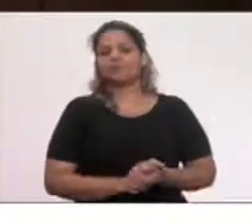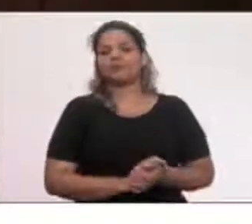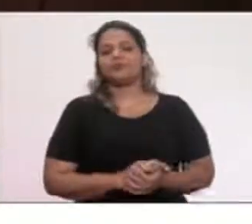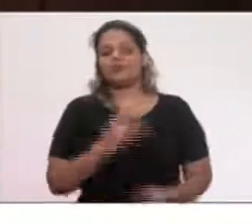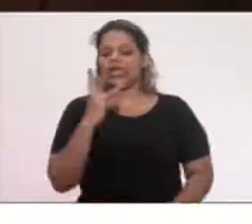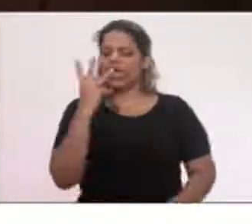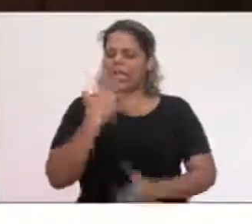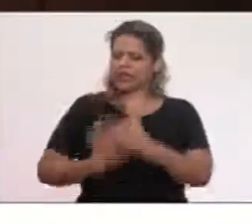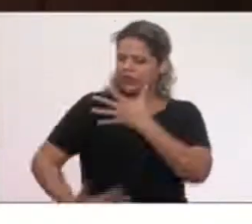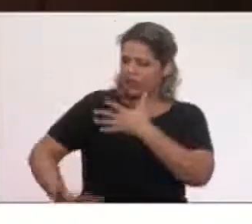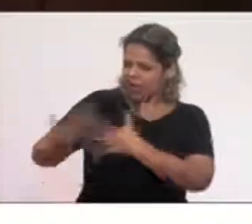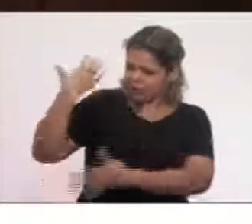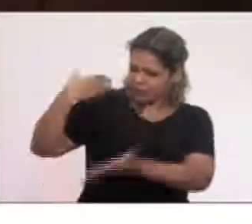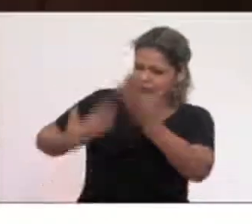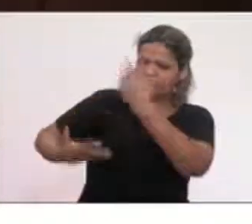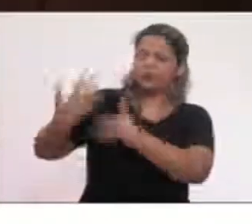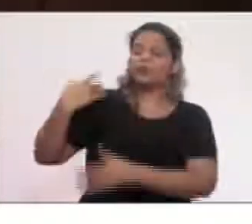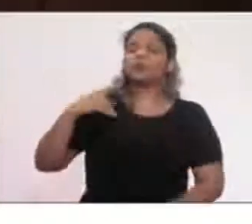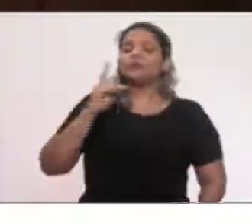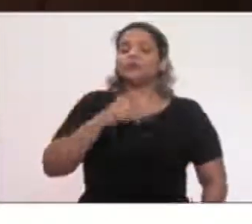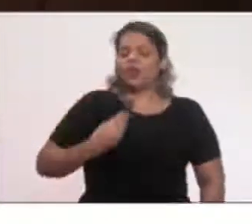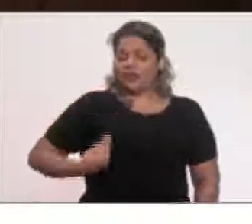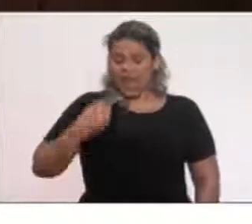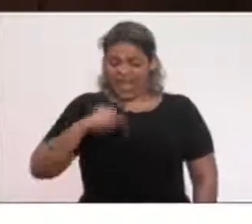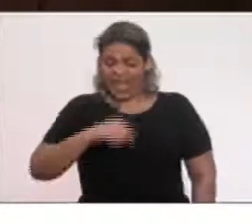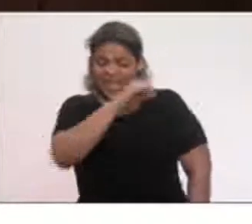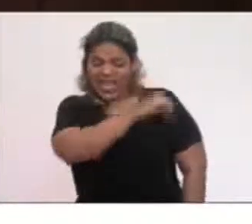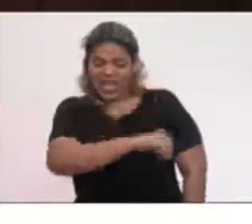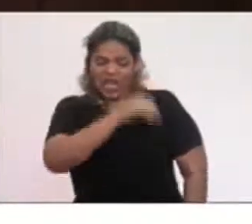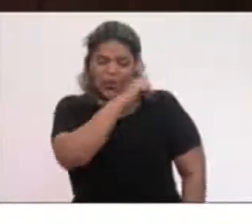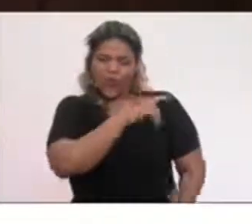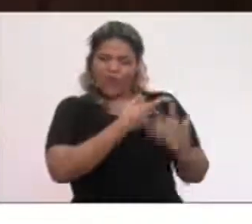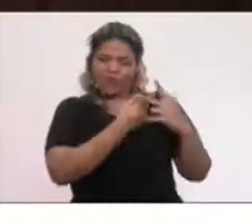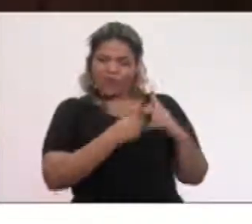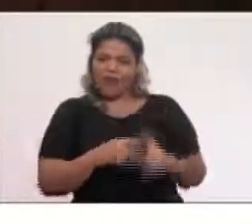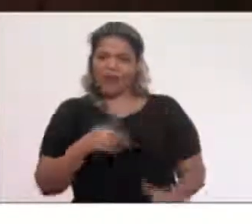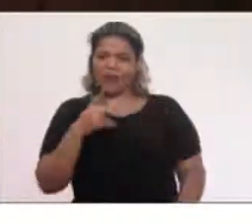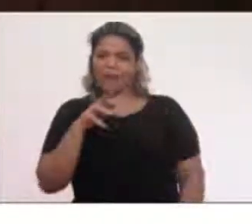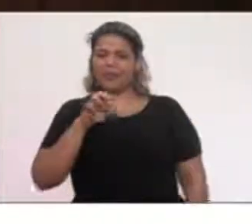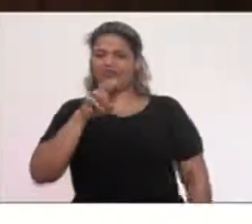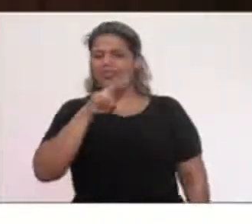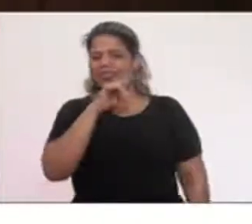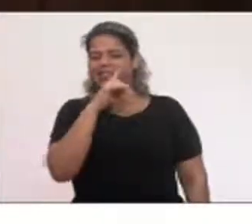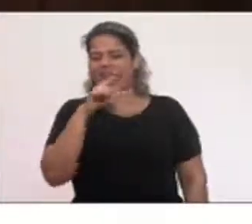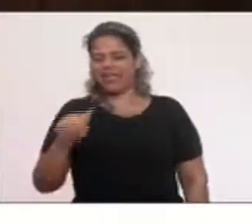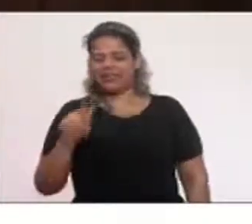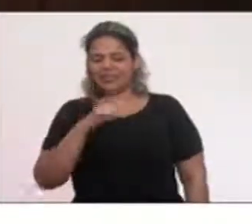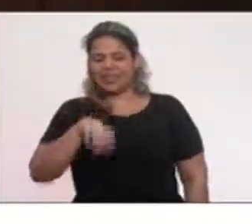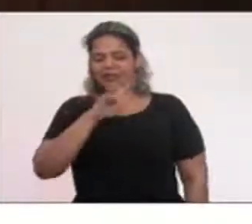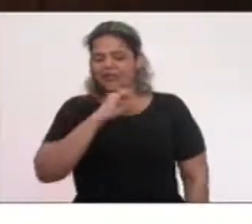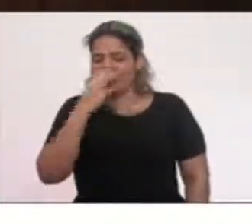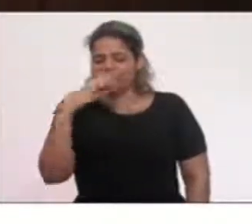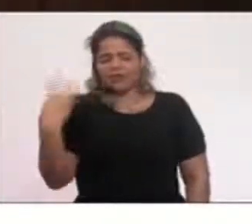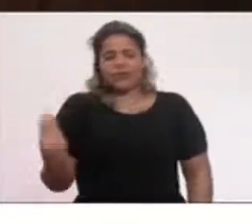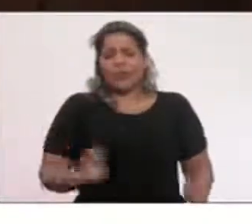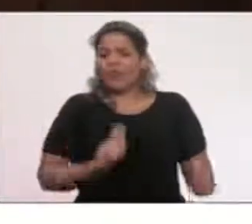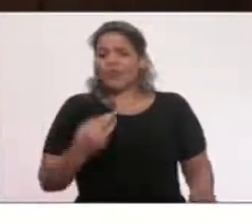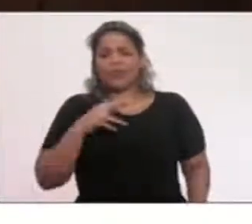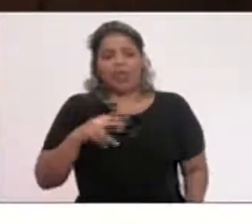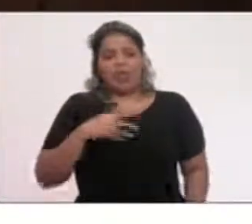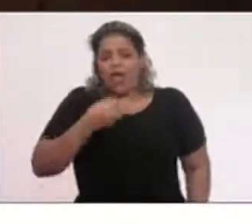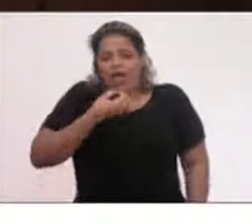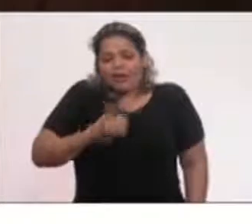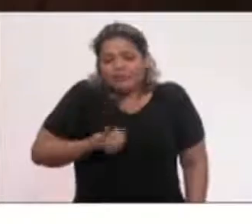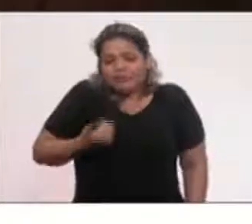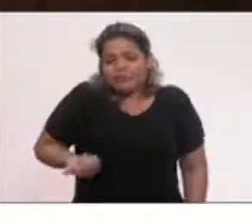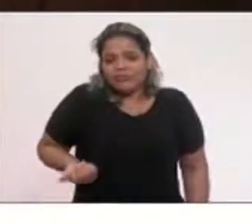Há 3 anos atrás, vivemos aqui no Rio de Janeiro uma reforma da Previdência que foi absolutamente injusta com os servidores